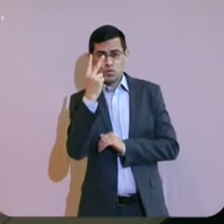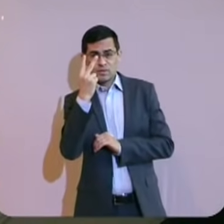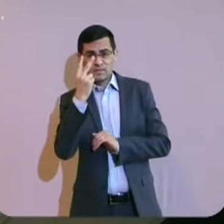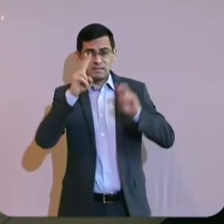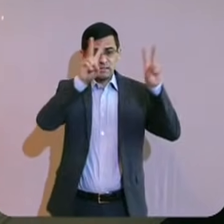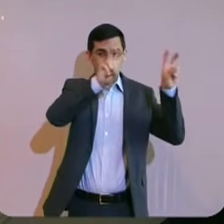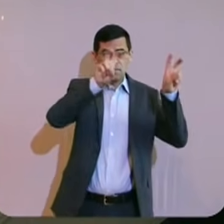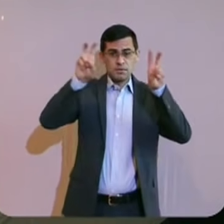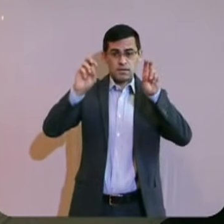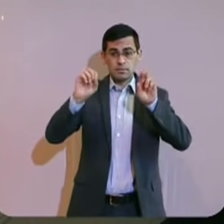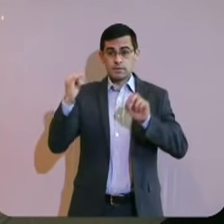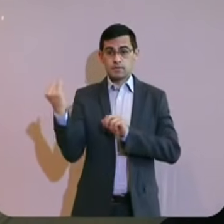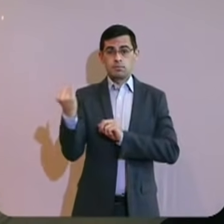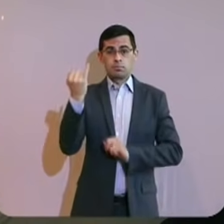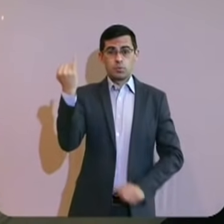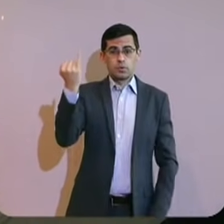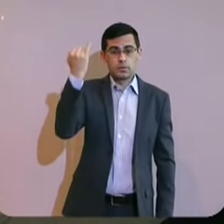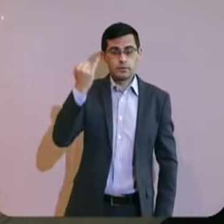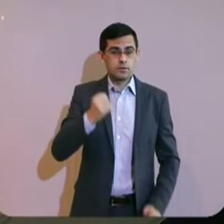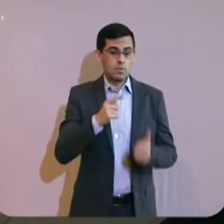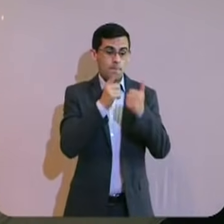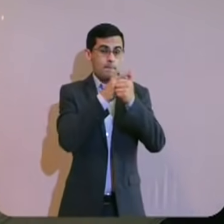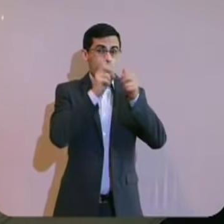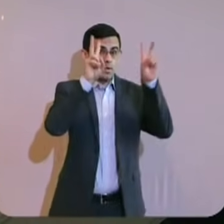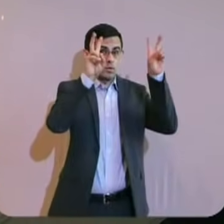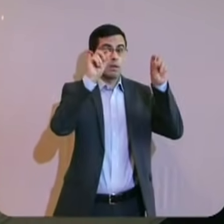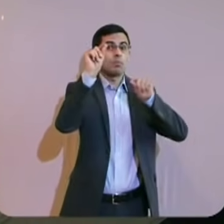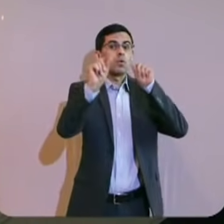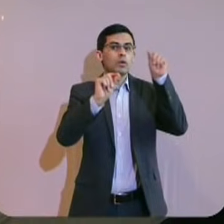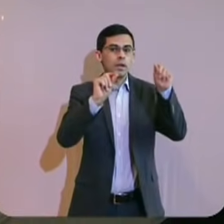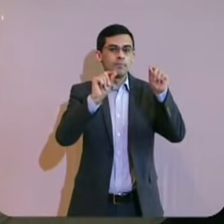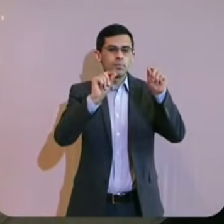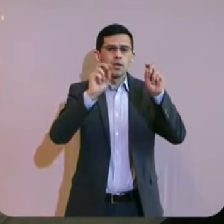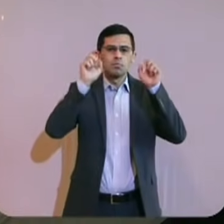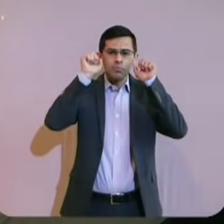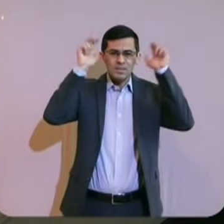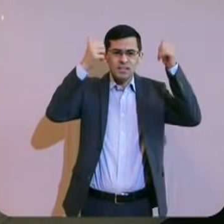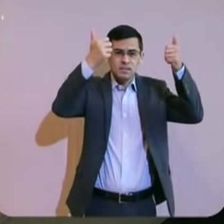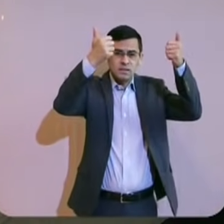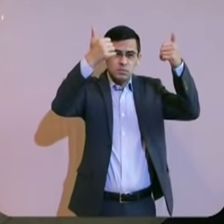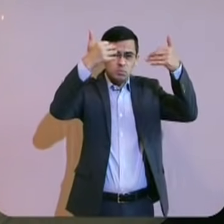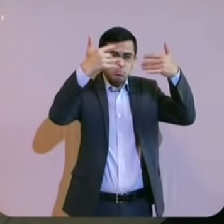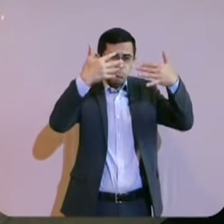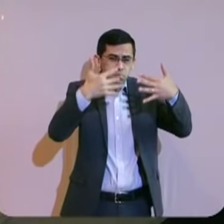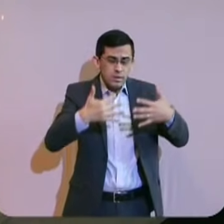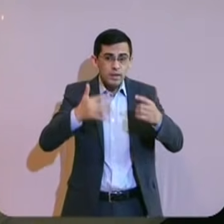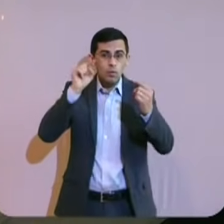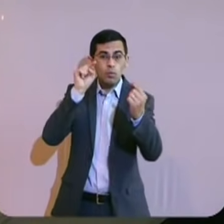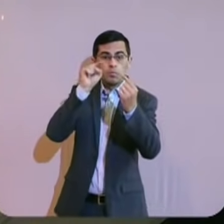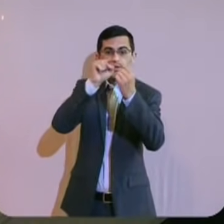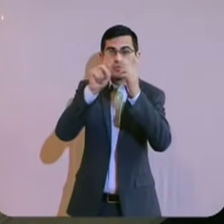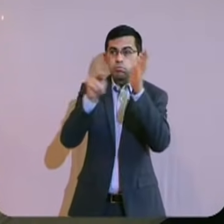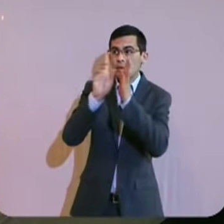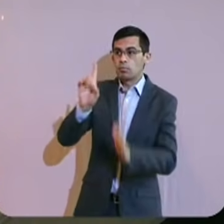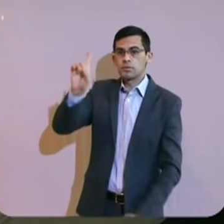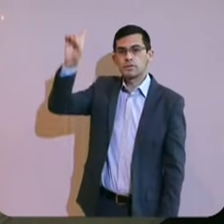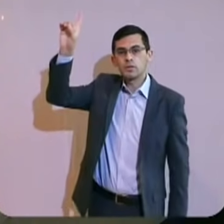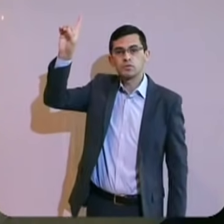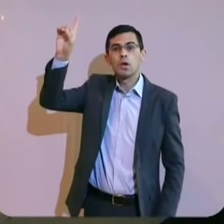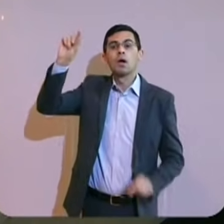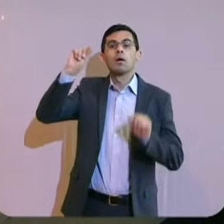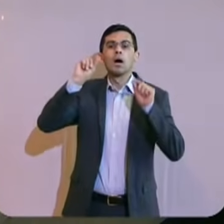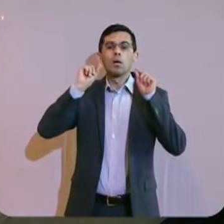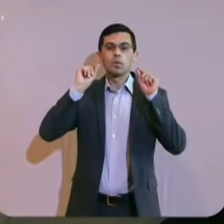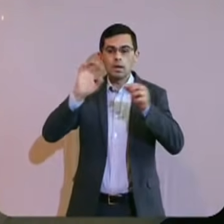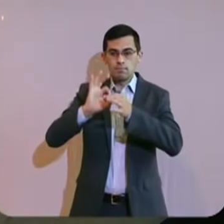assuntos principais. O primeiro deles, ele explica o objetivo de Deus ao